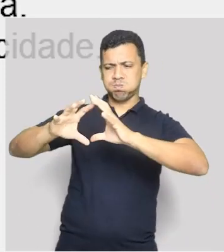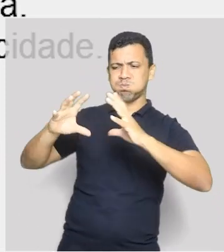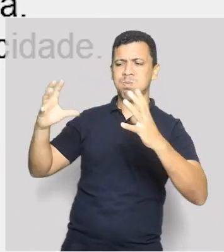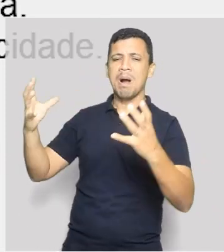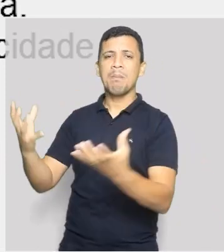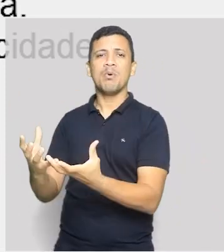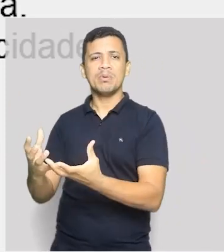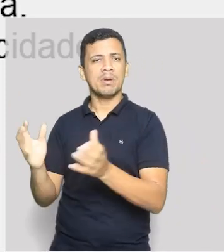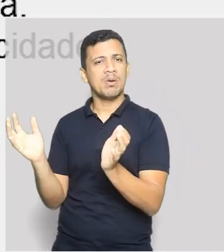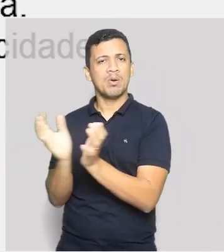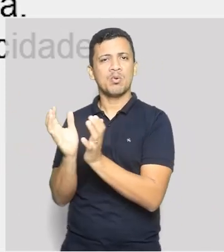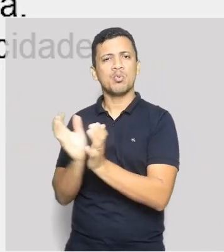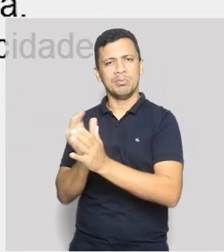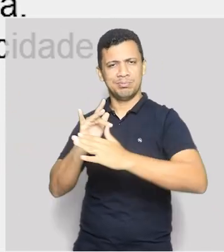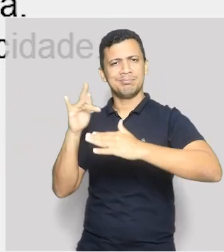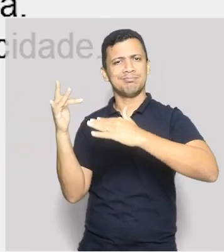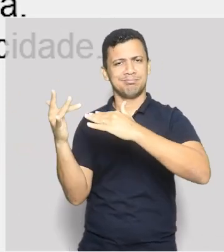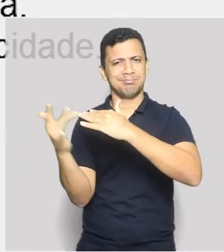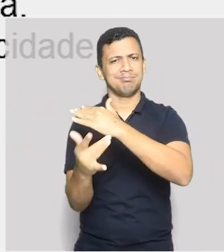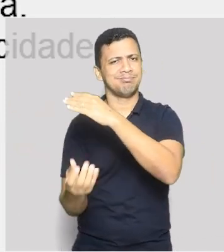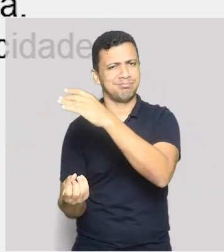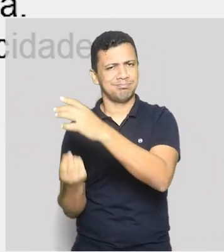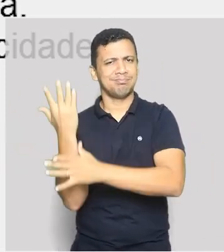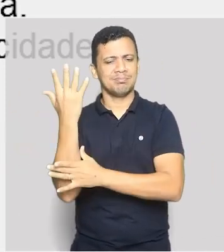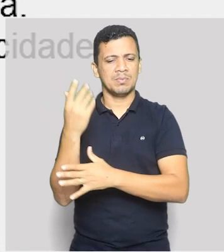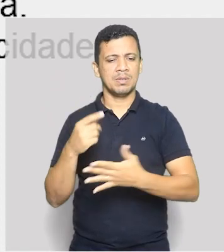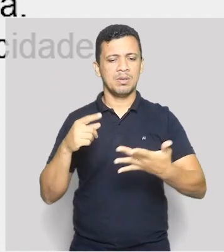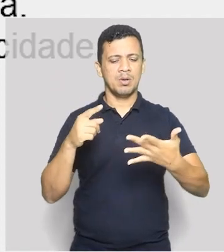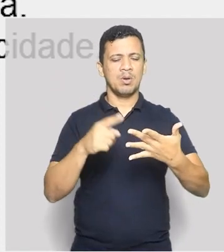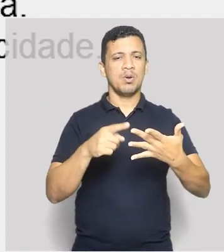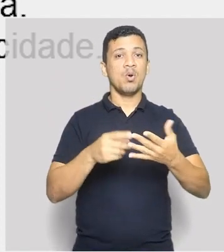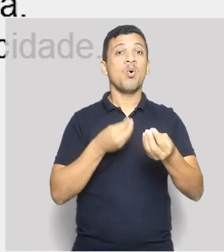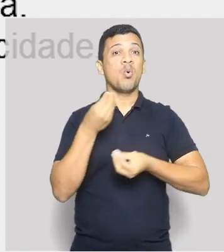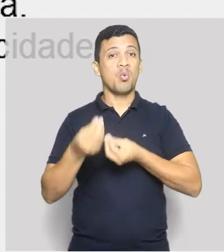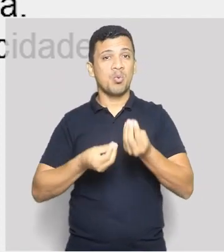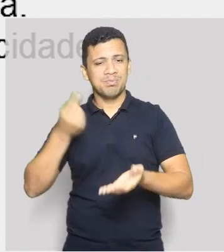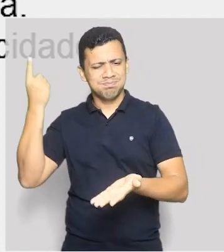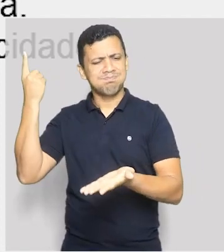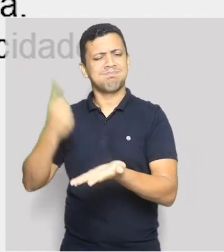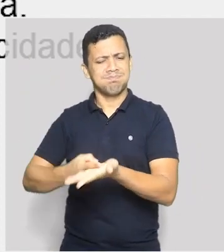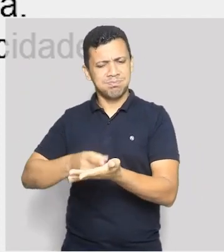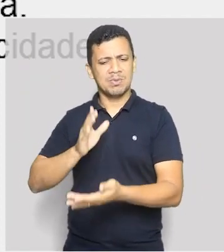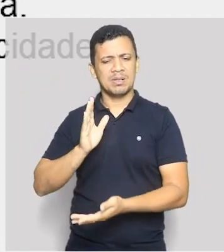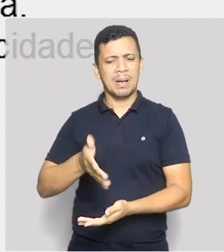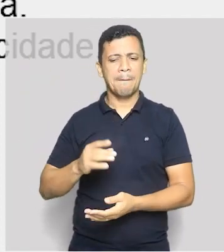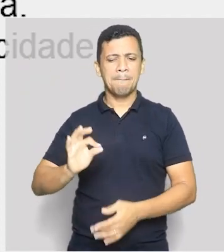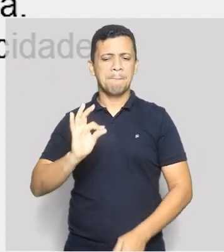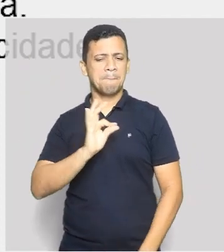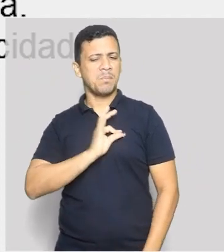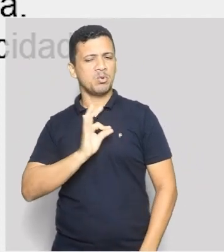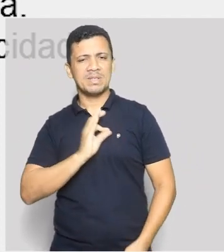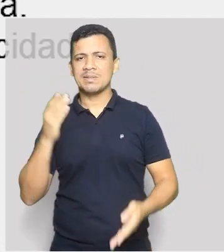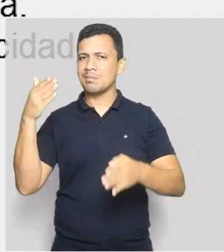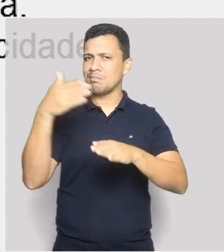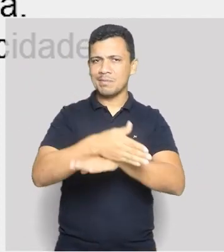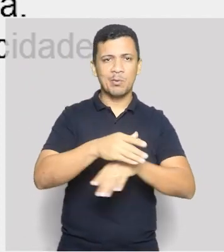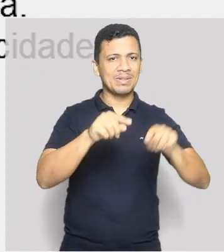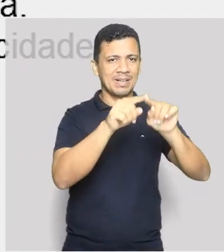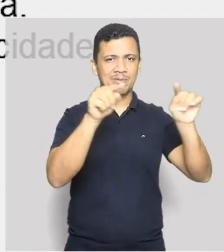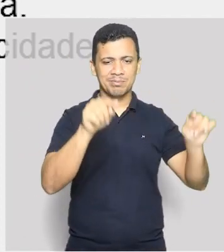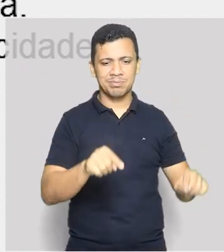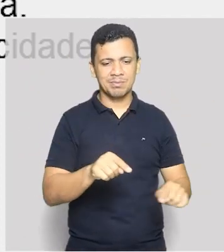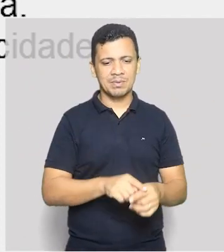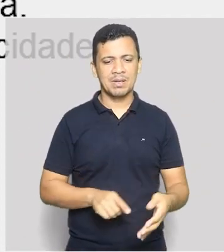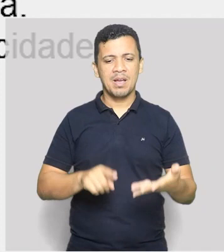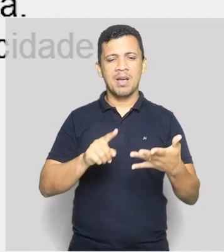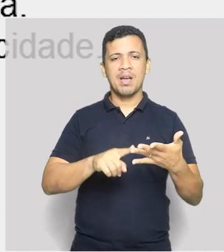redes sociais. Como já estava combinado, os policiais não entraram no escritório. Como as verbas foram desviadas,